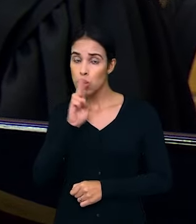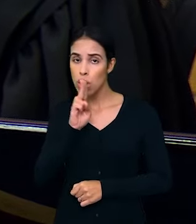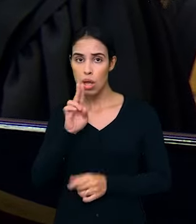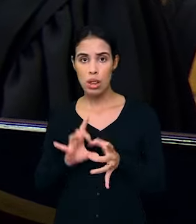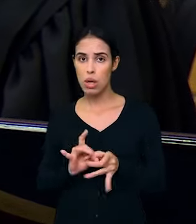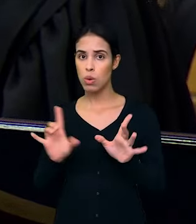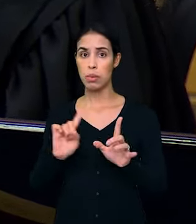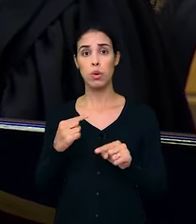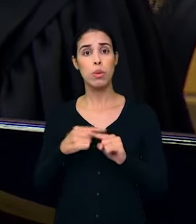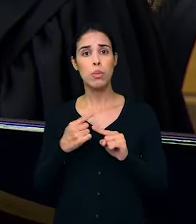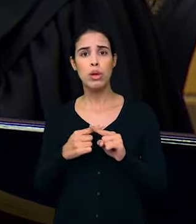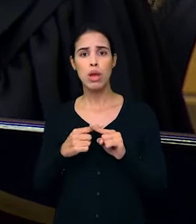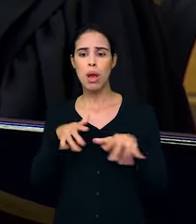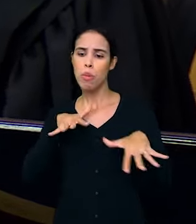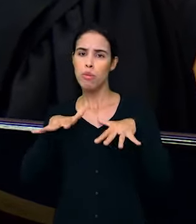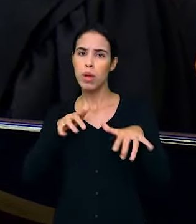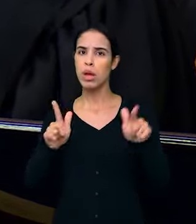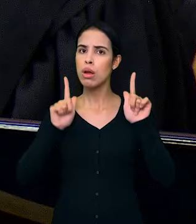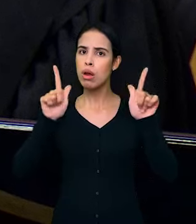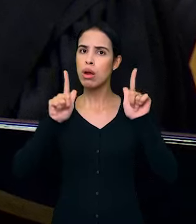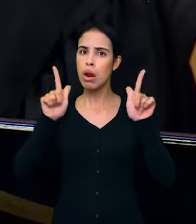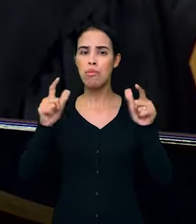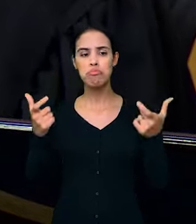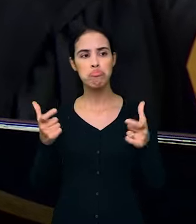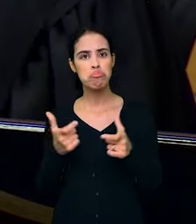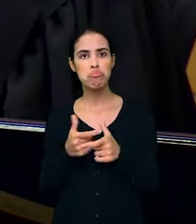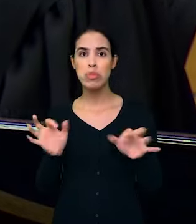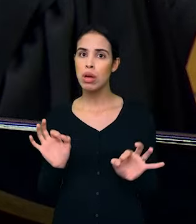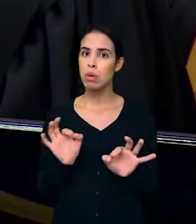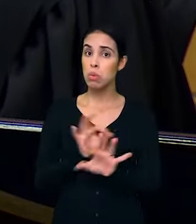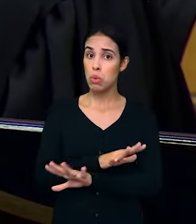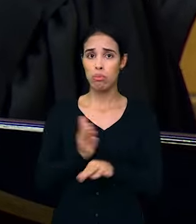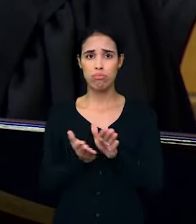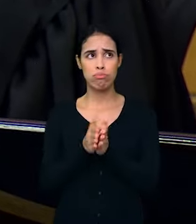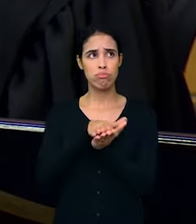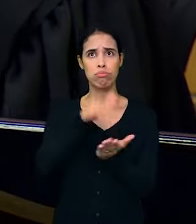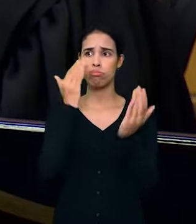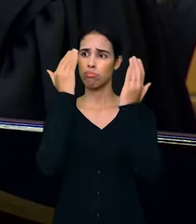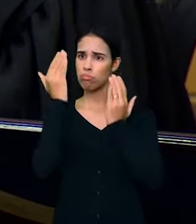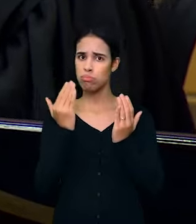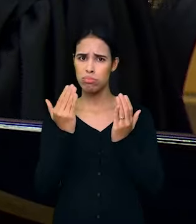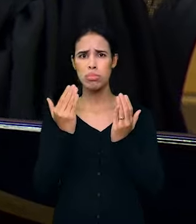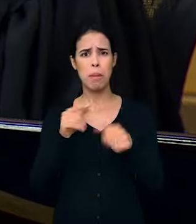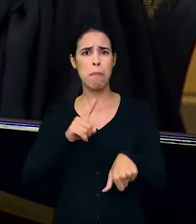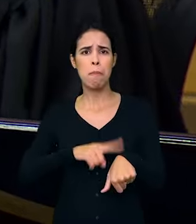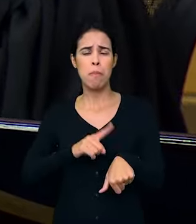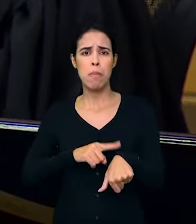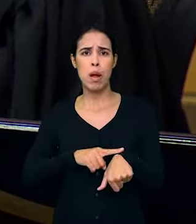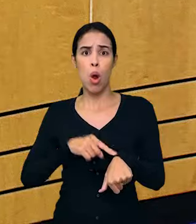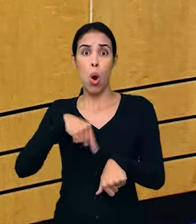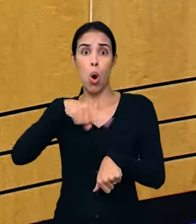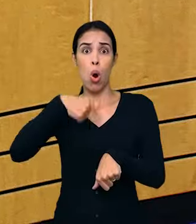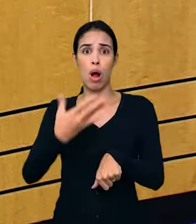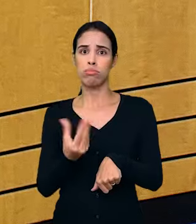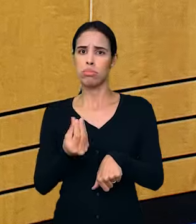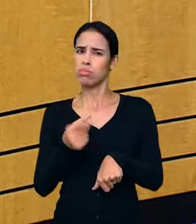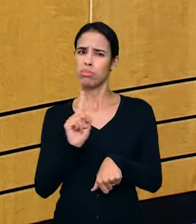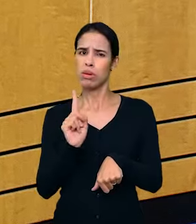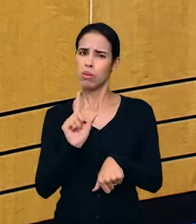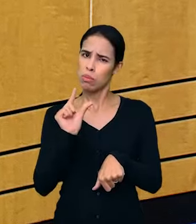urgência, porque o movimento se esvaiu, conforme em controvérsia nos autos, em poucas horas da manhã desse dia. O voto